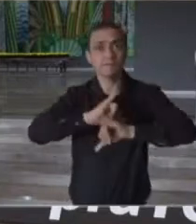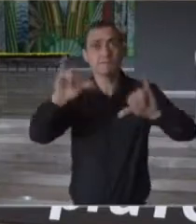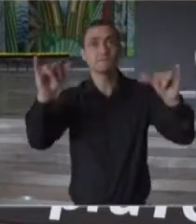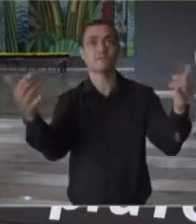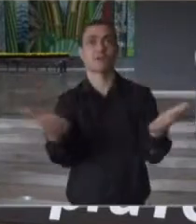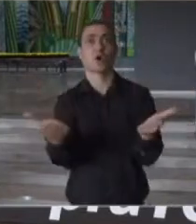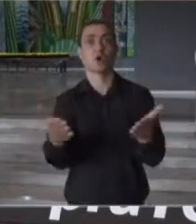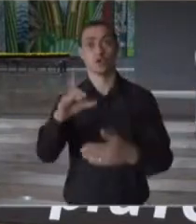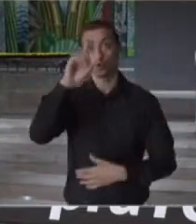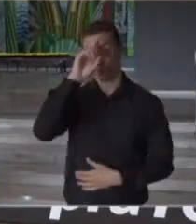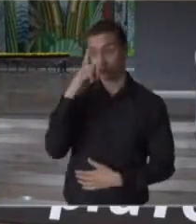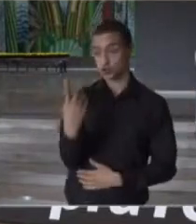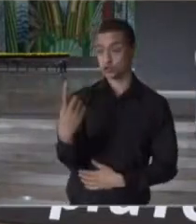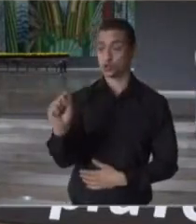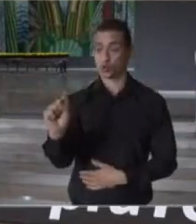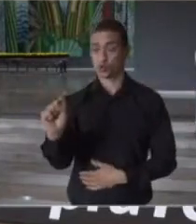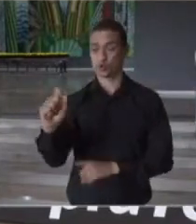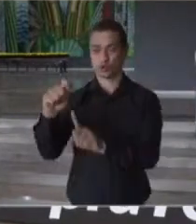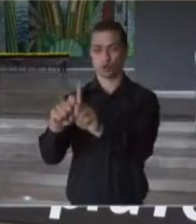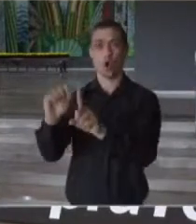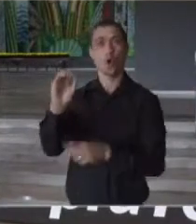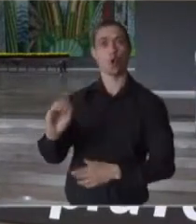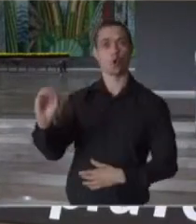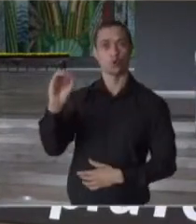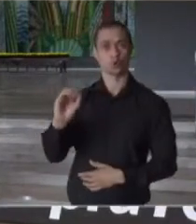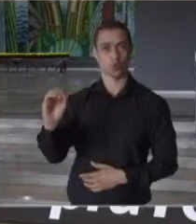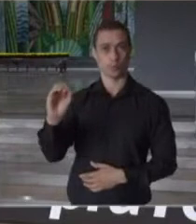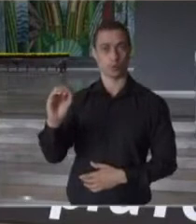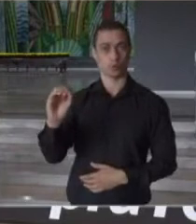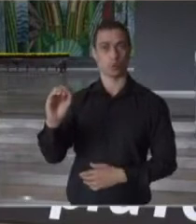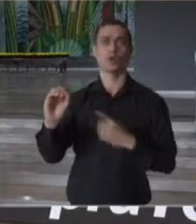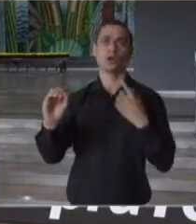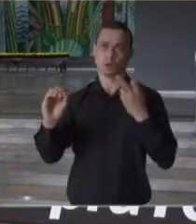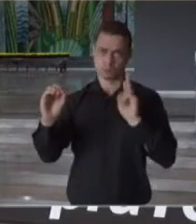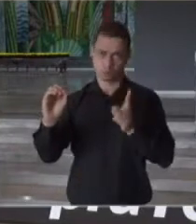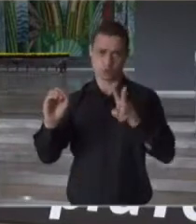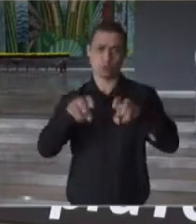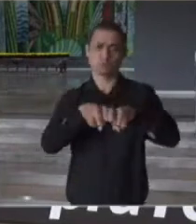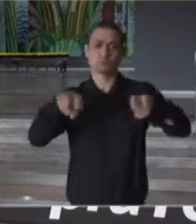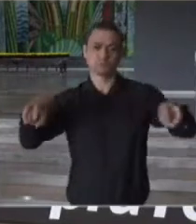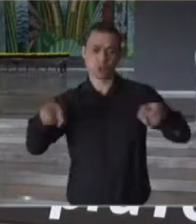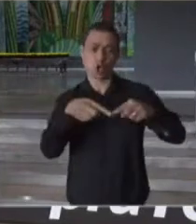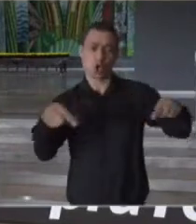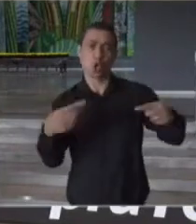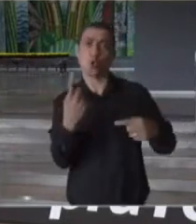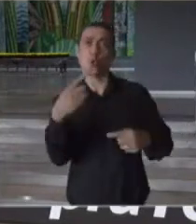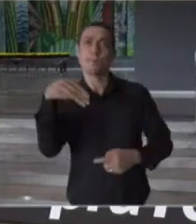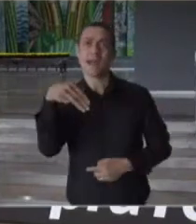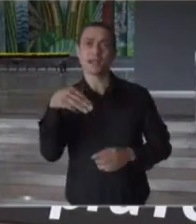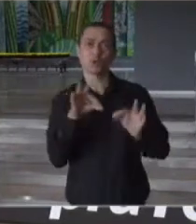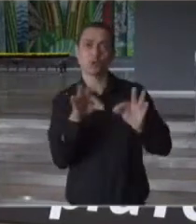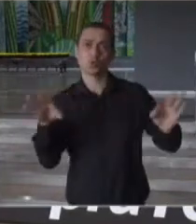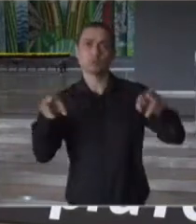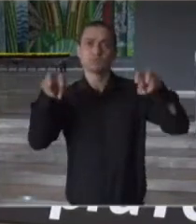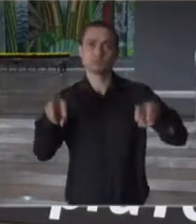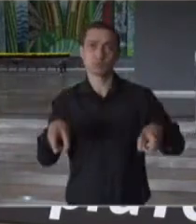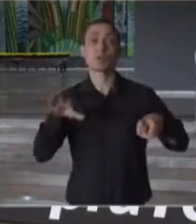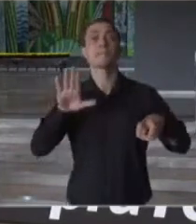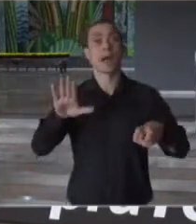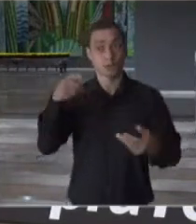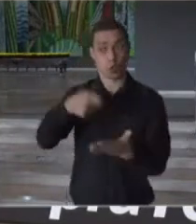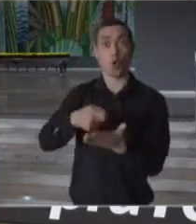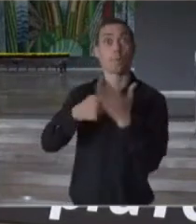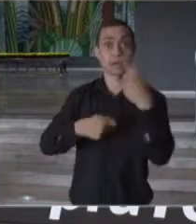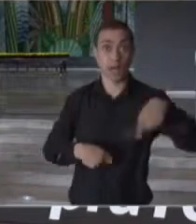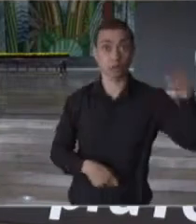período do dia 18 de outubro, onde a gente ainda mantém o distanciamento de 1 metro, mas inicia o processo de obrigatoriedade dentro da rede estadual,